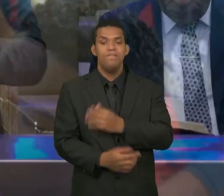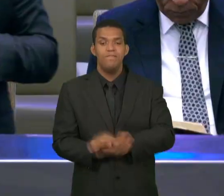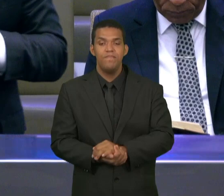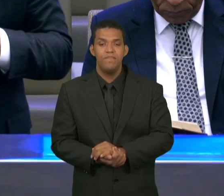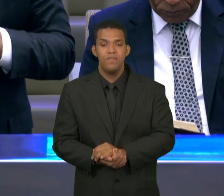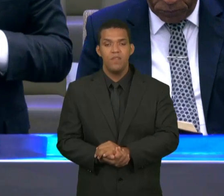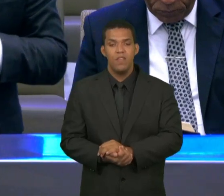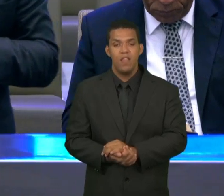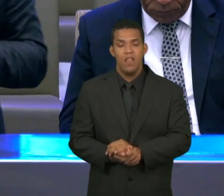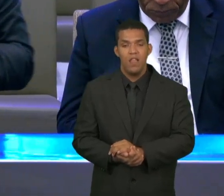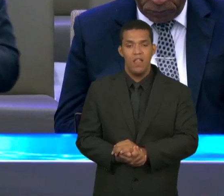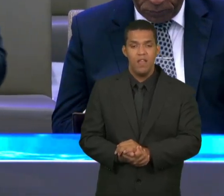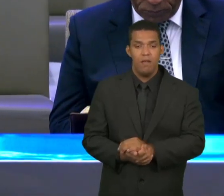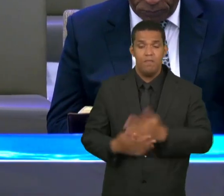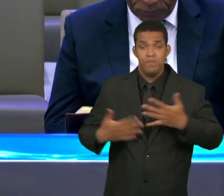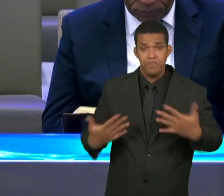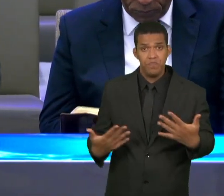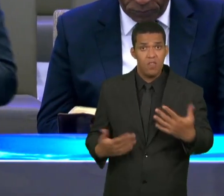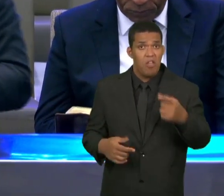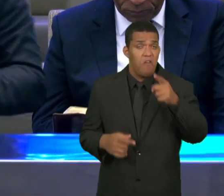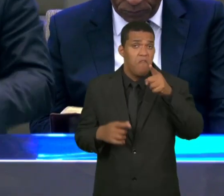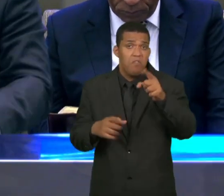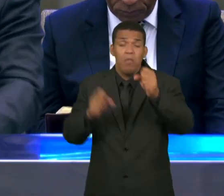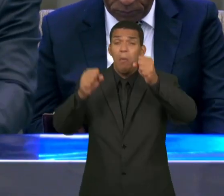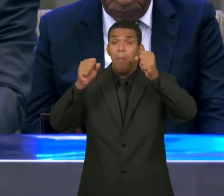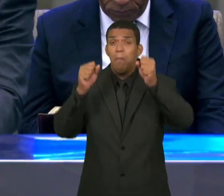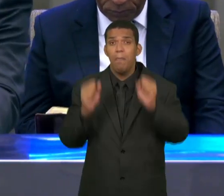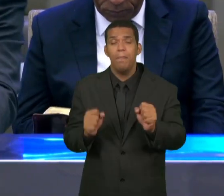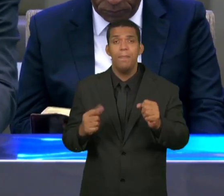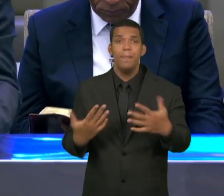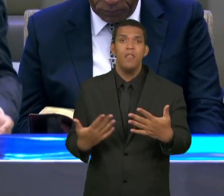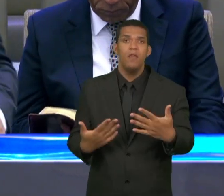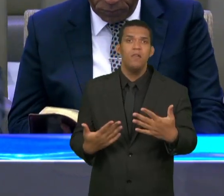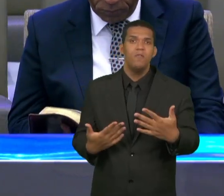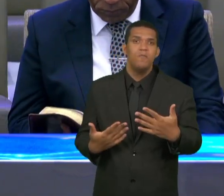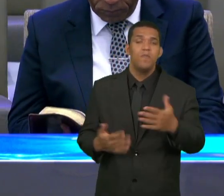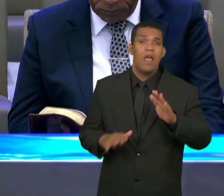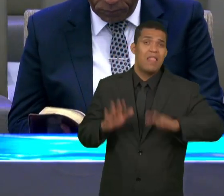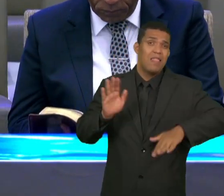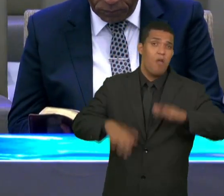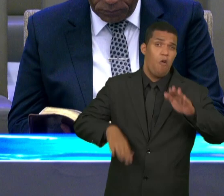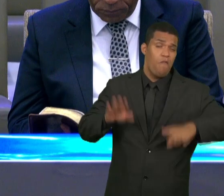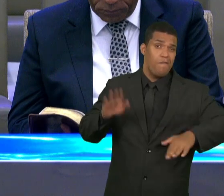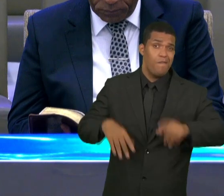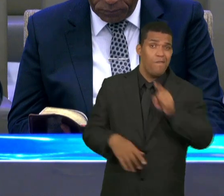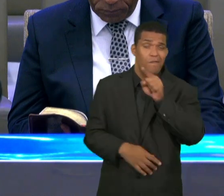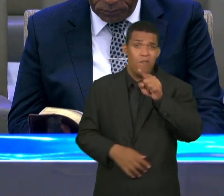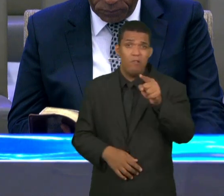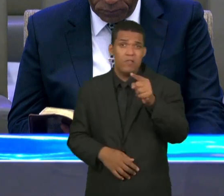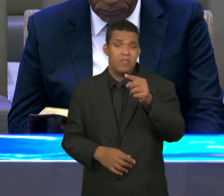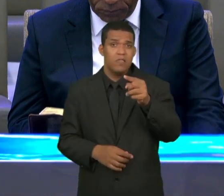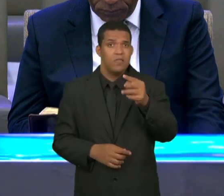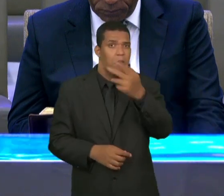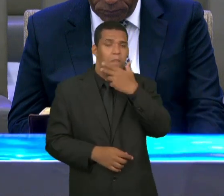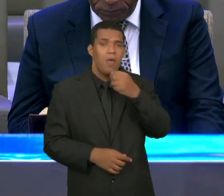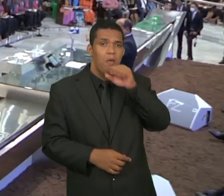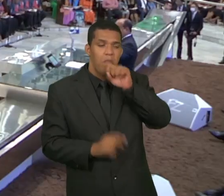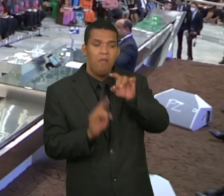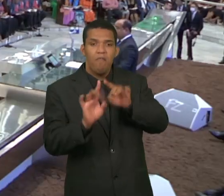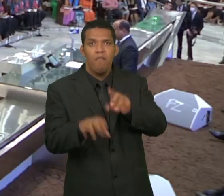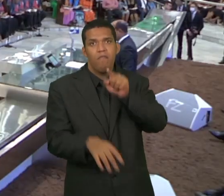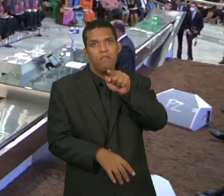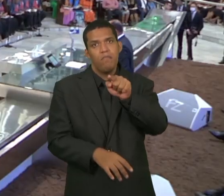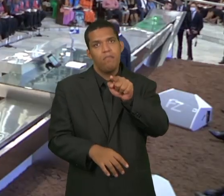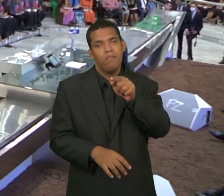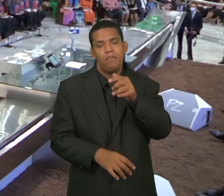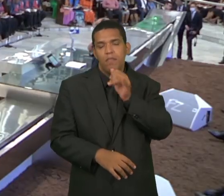Você pode não ter sido rejeitado pelos seus pais, mas Deus desenhou. Jó capítulo 10, versículo 8 ao 13, anota